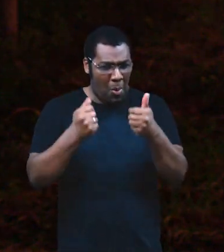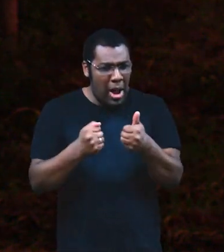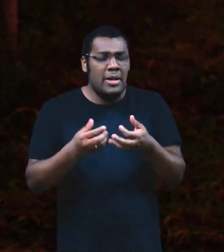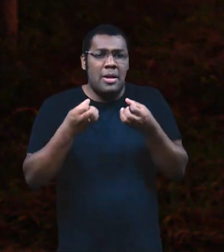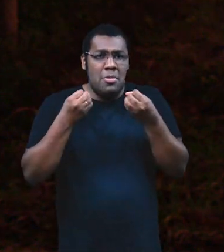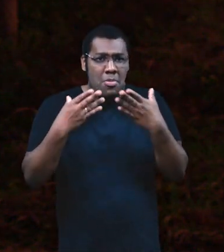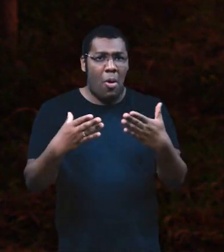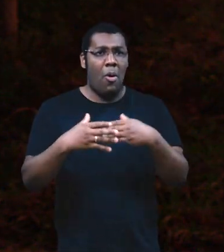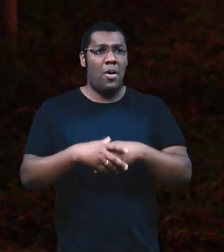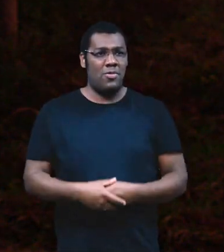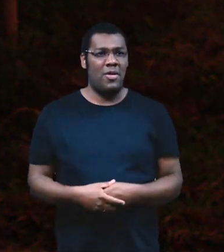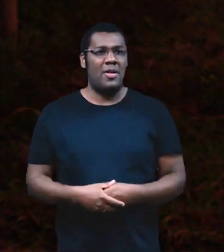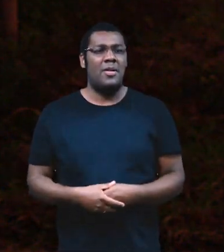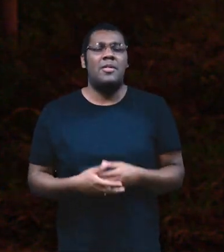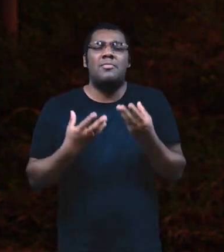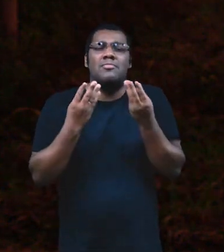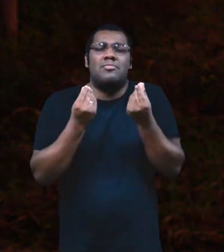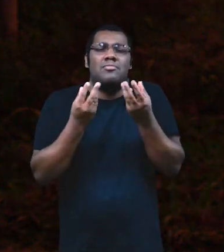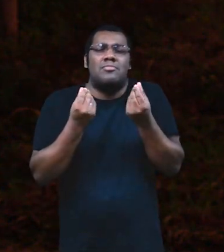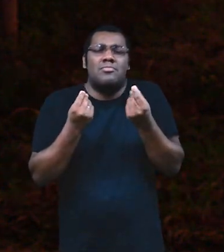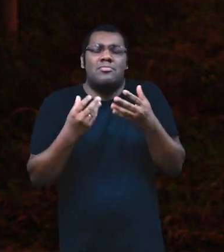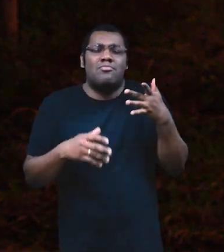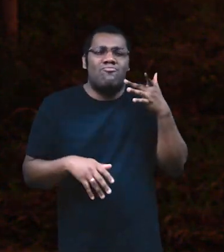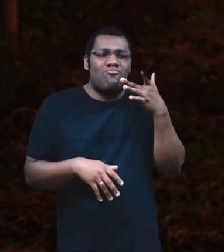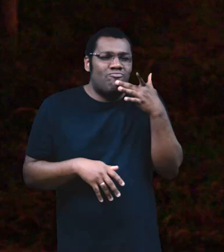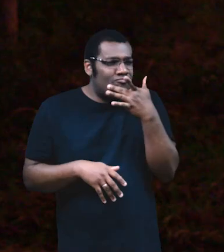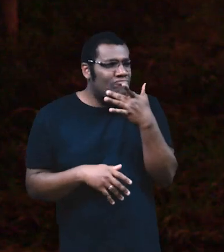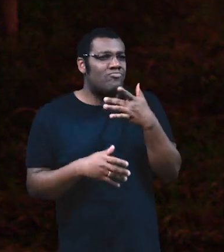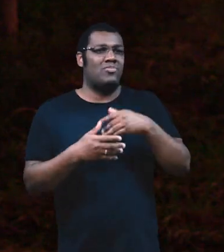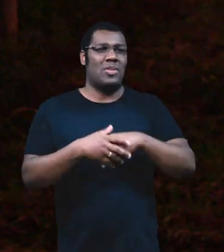tinha um frescor muito maior e nas análises químicas ele era bem